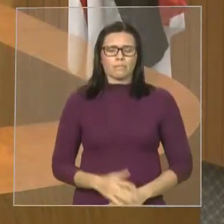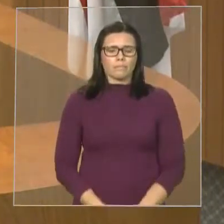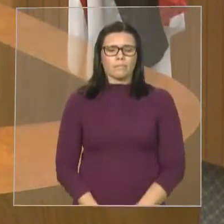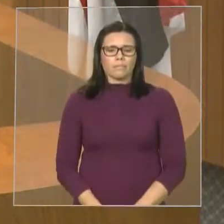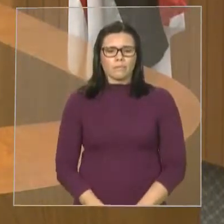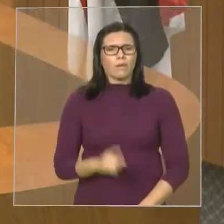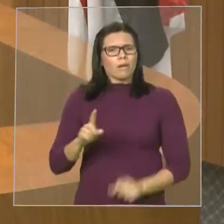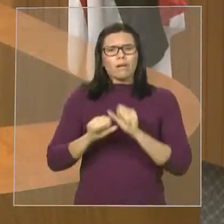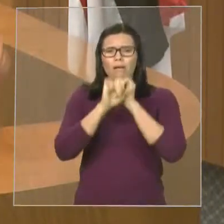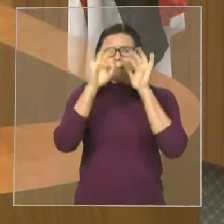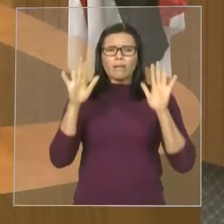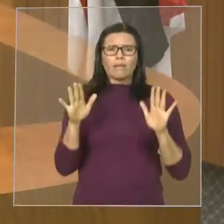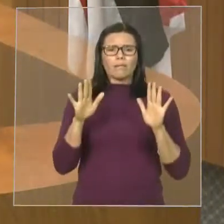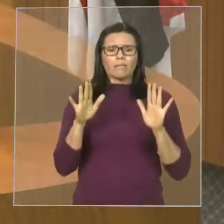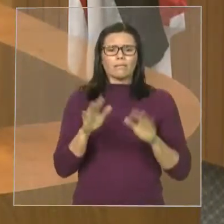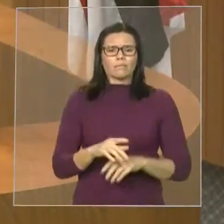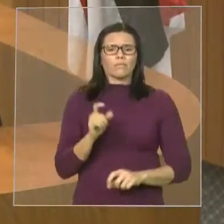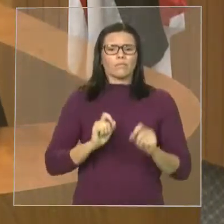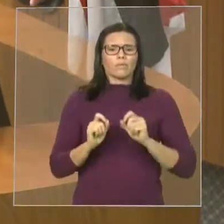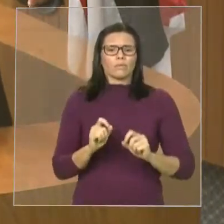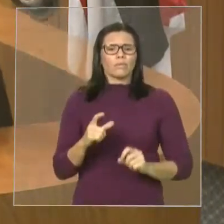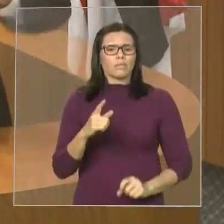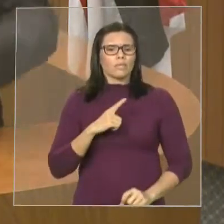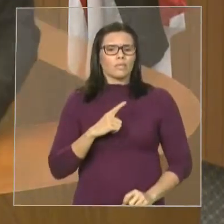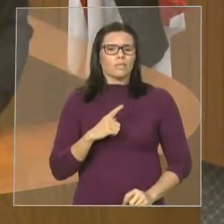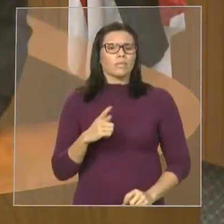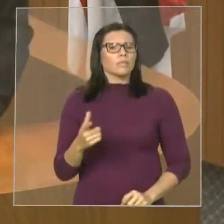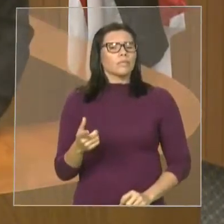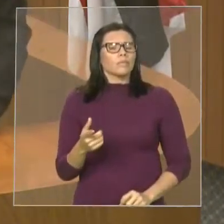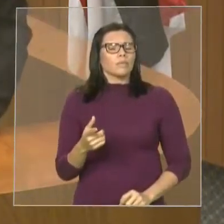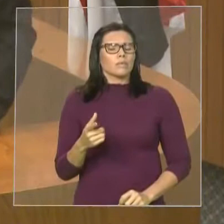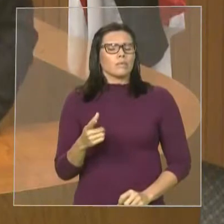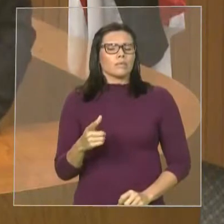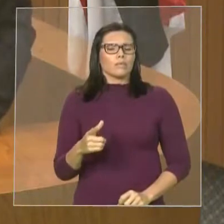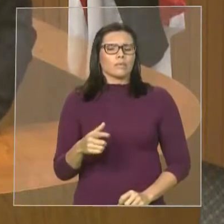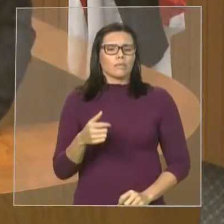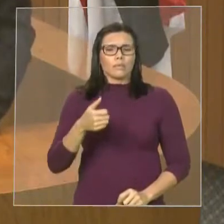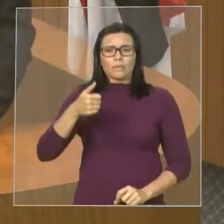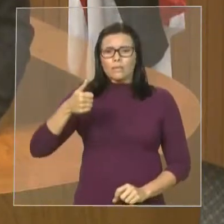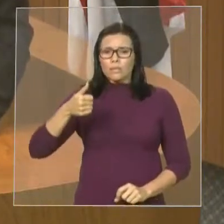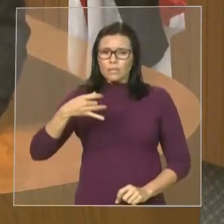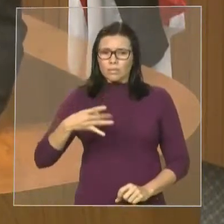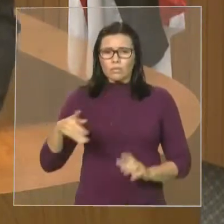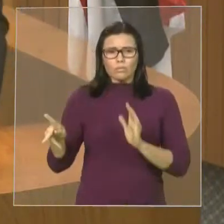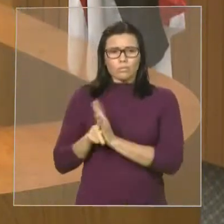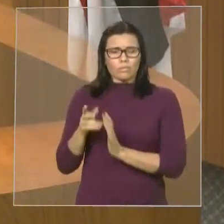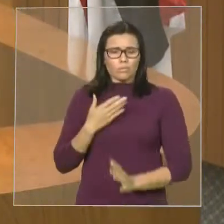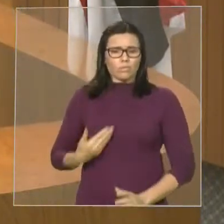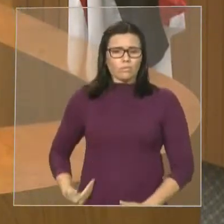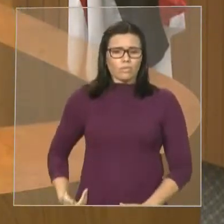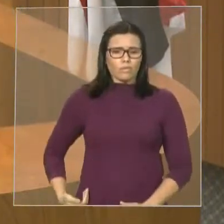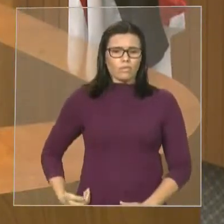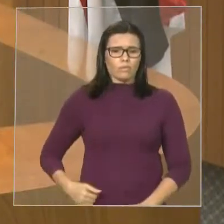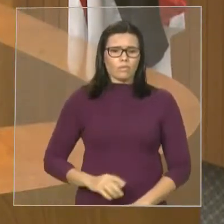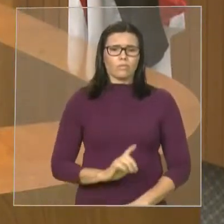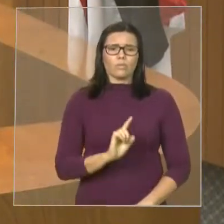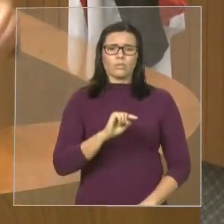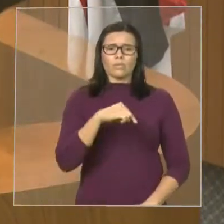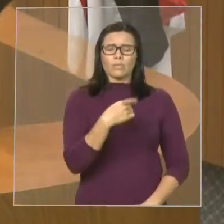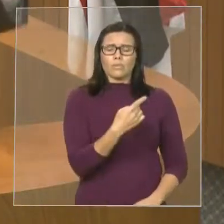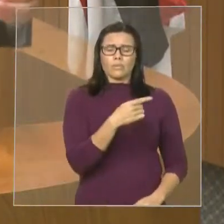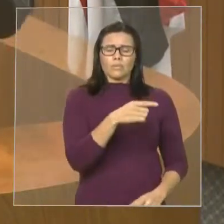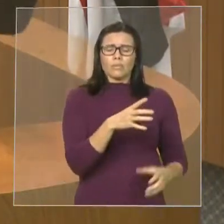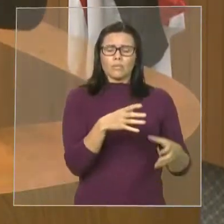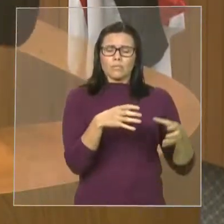número de membros e a metade, agora, já que são 14, é do governo, e a outra metade é dos servidores, e